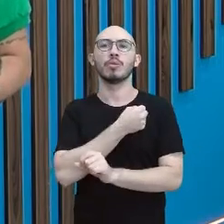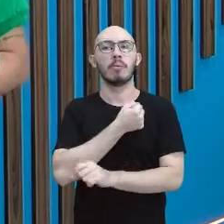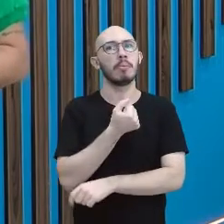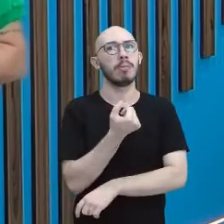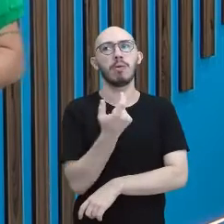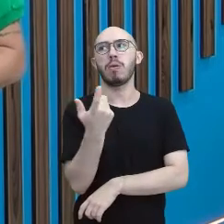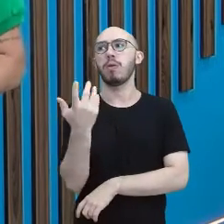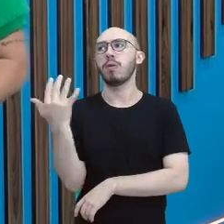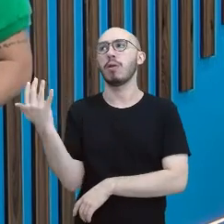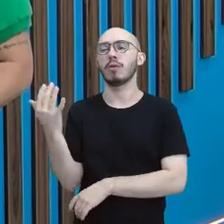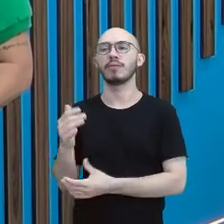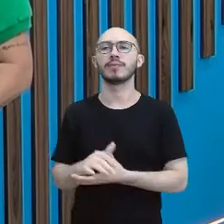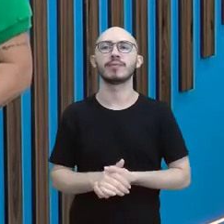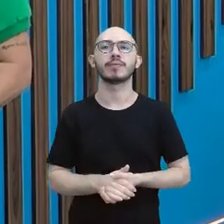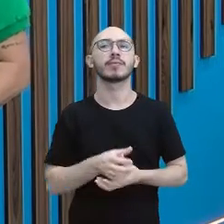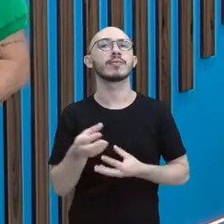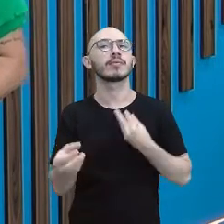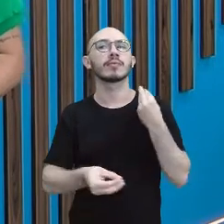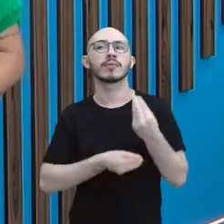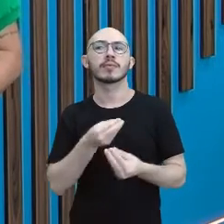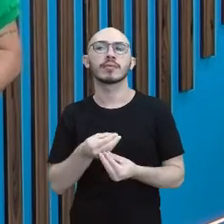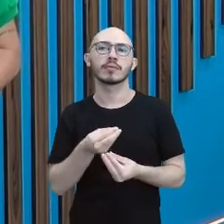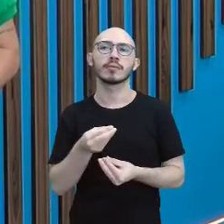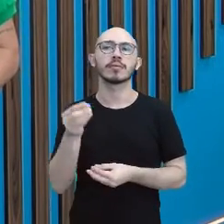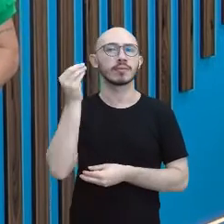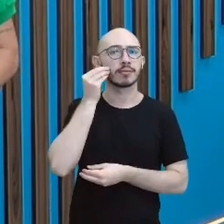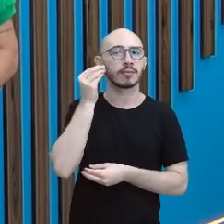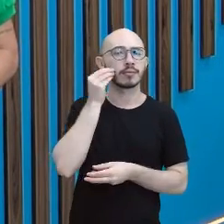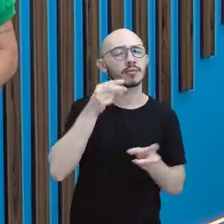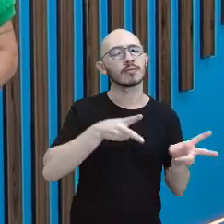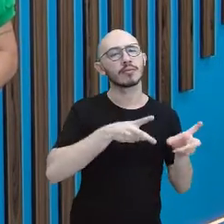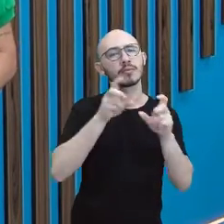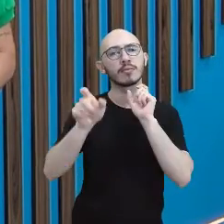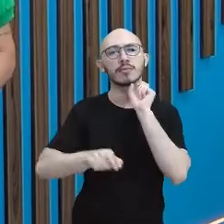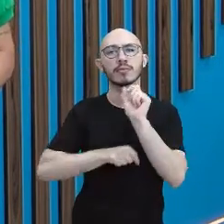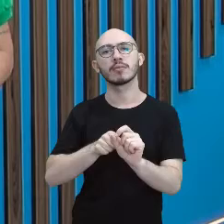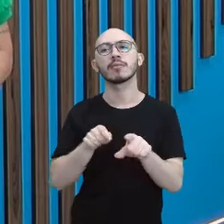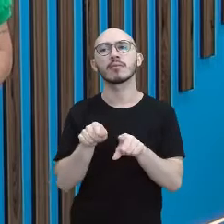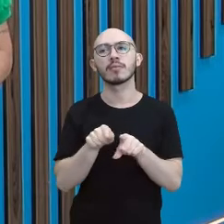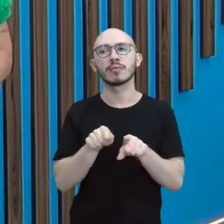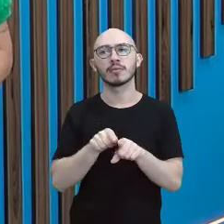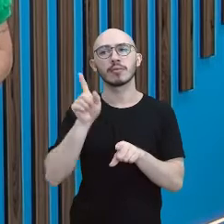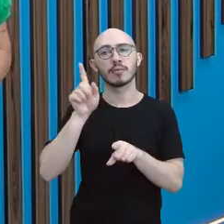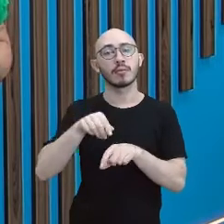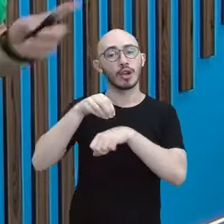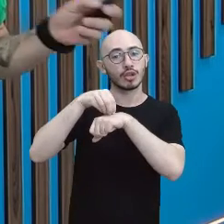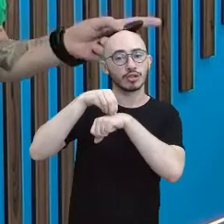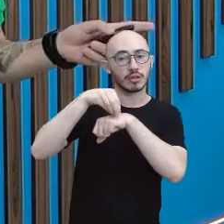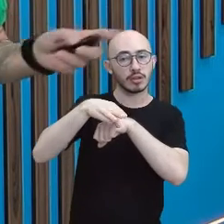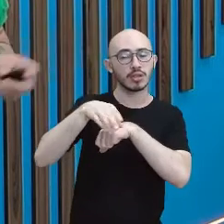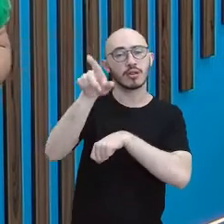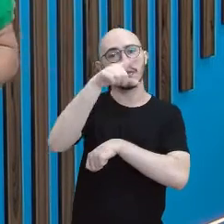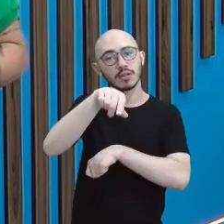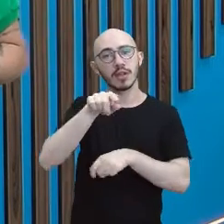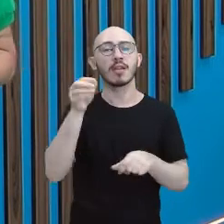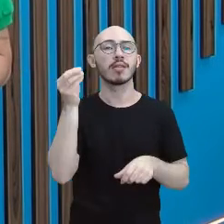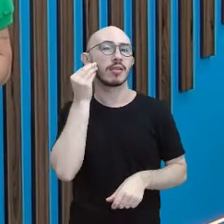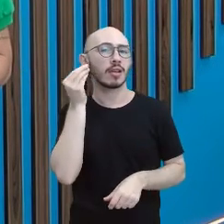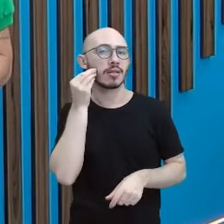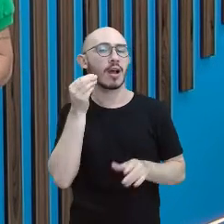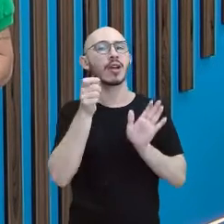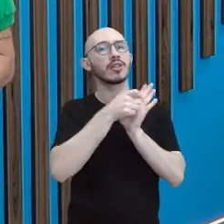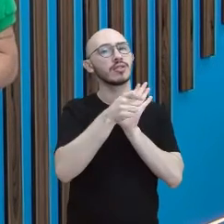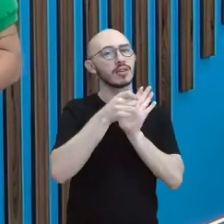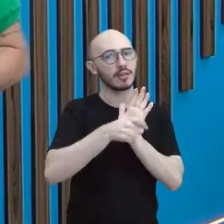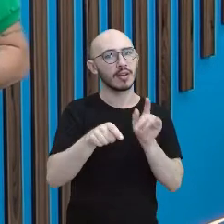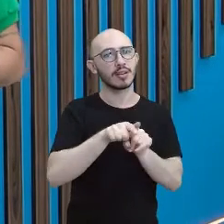certo? E a relação desse número muito grande, a gente vai tentar observar o seguinte, e vai ficar como sugestão para você tentar escrever